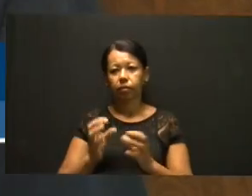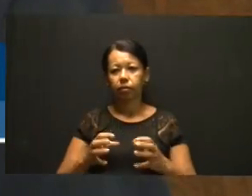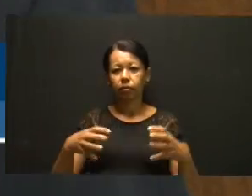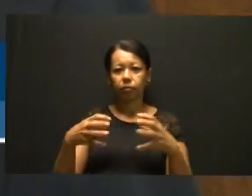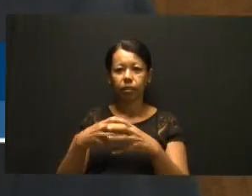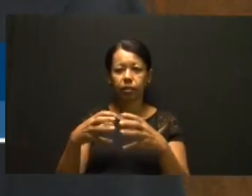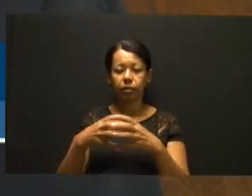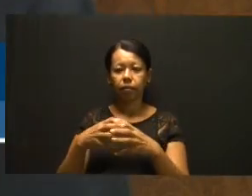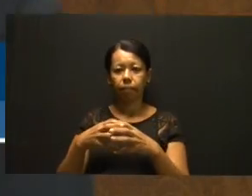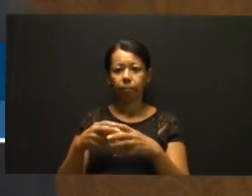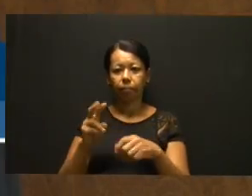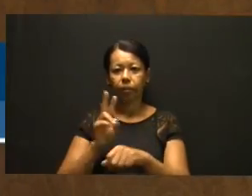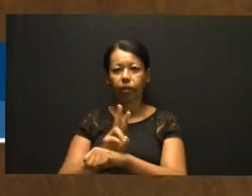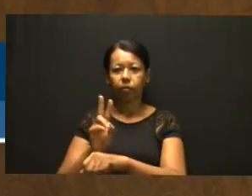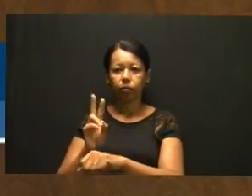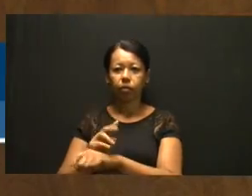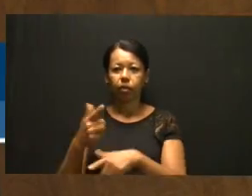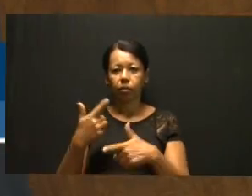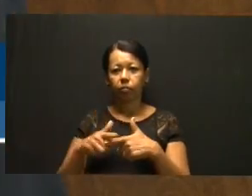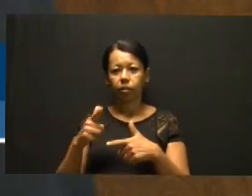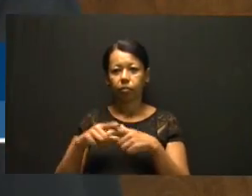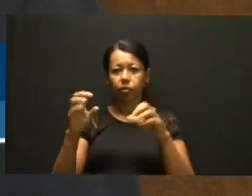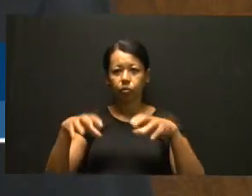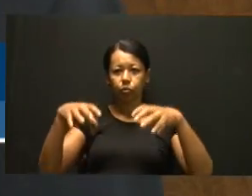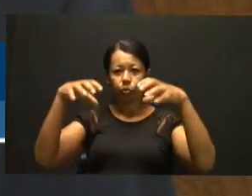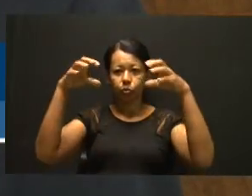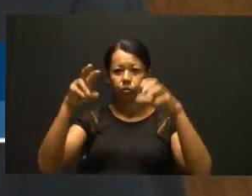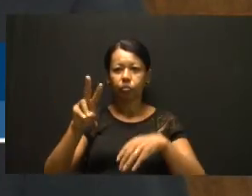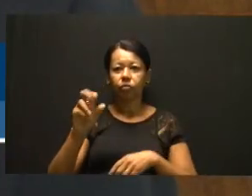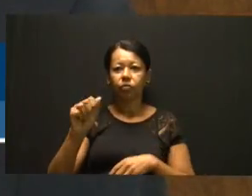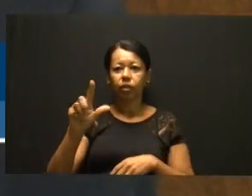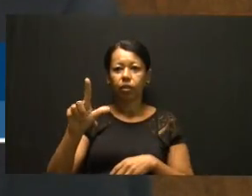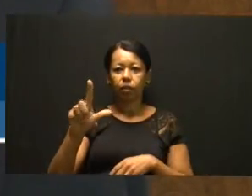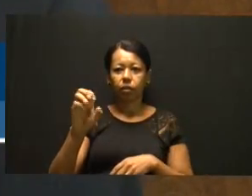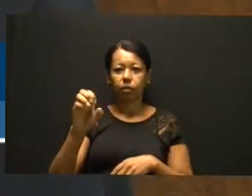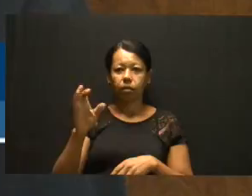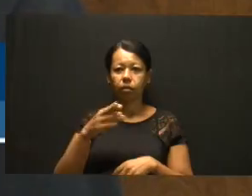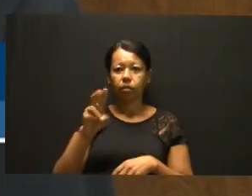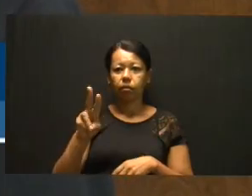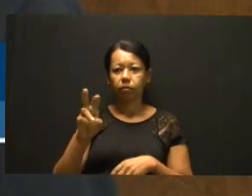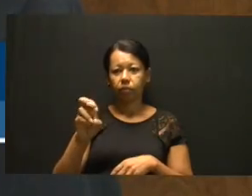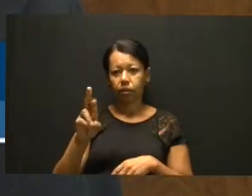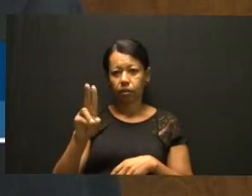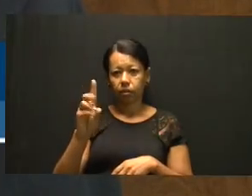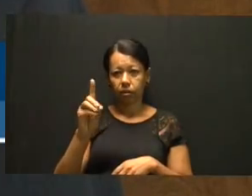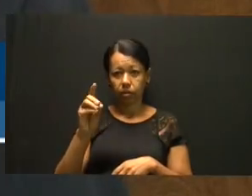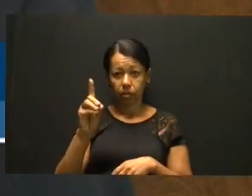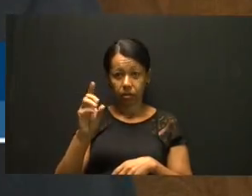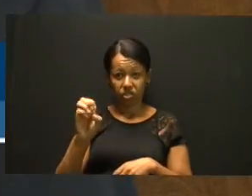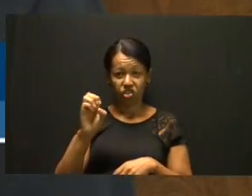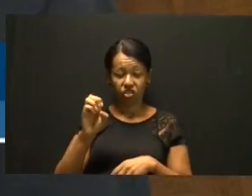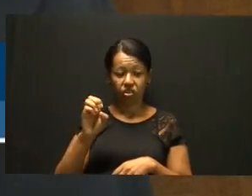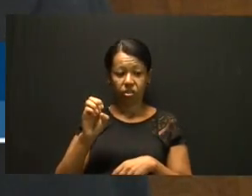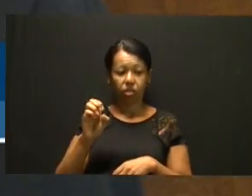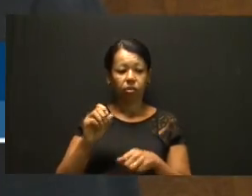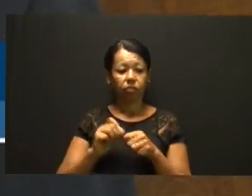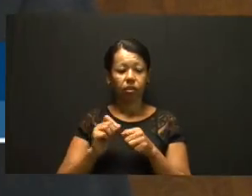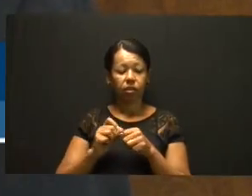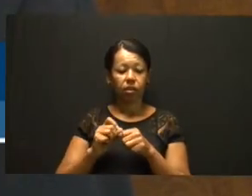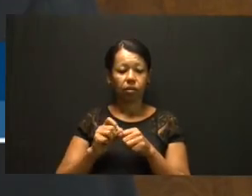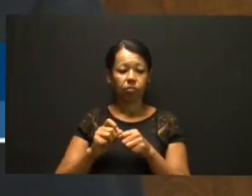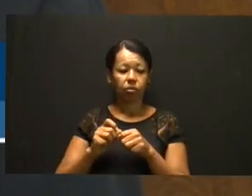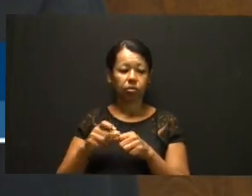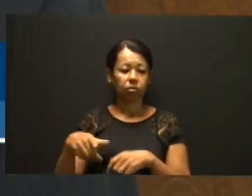comissão que cuida do problema das enchentes do Vale Verde. Isso nós fizemos nas gestões passadas, avançamos